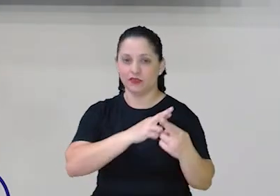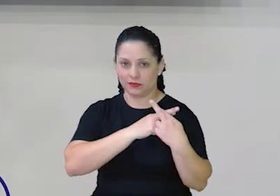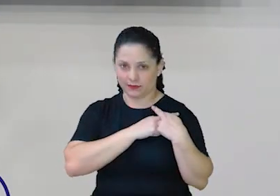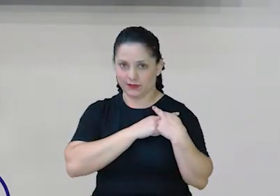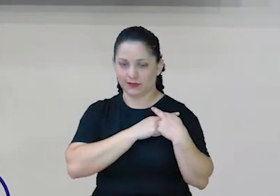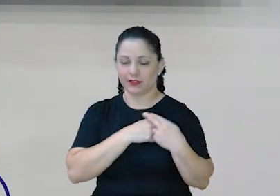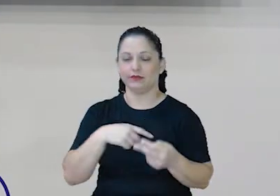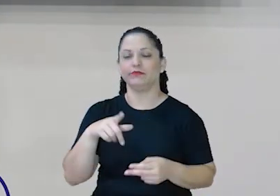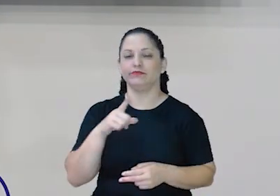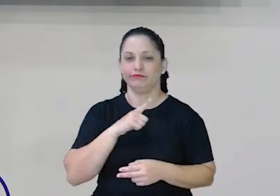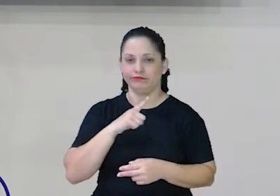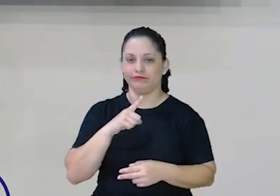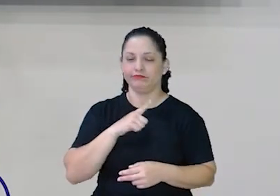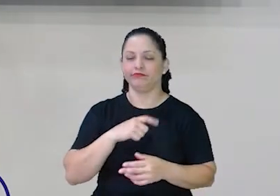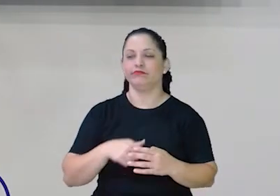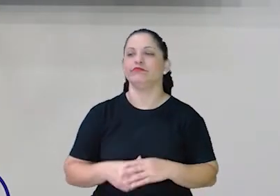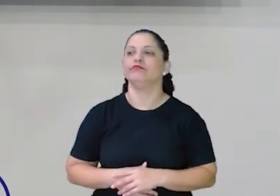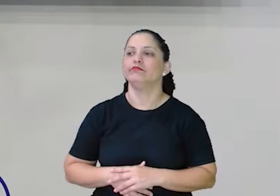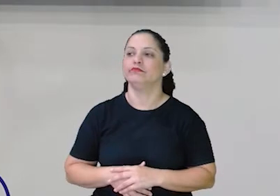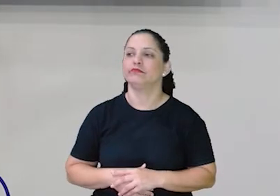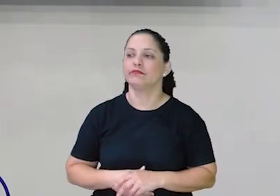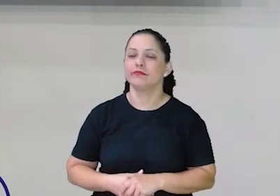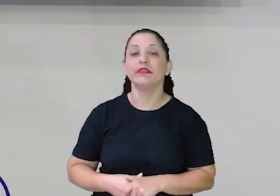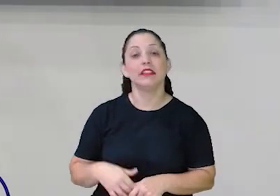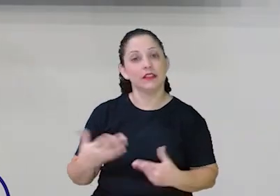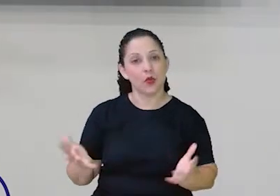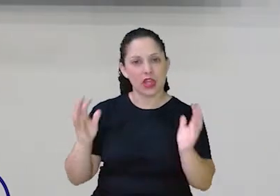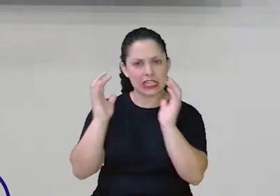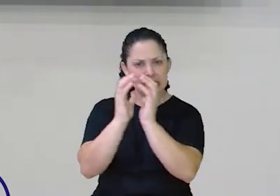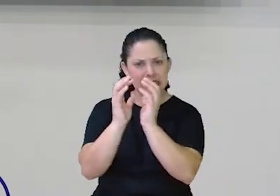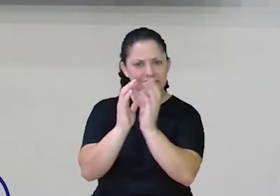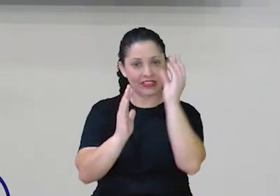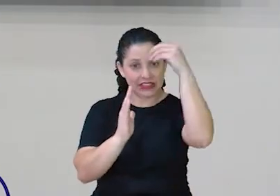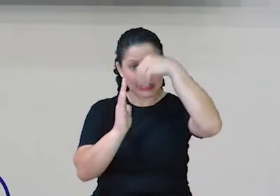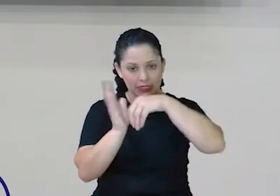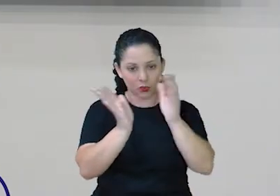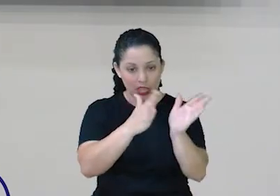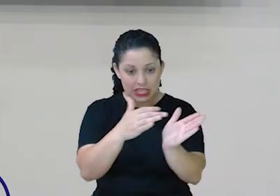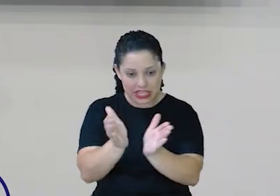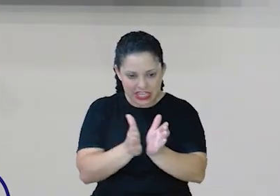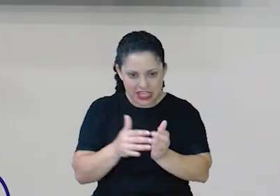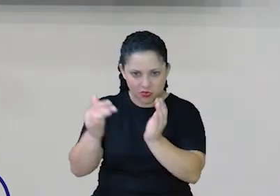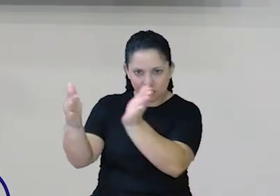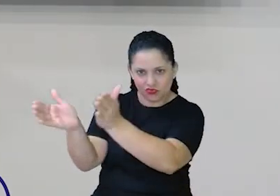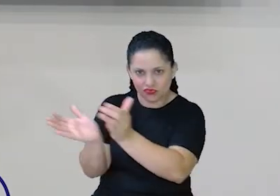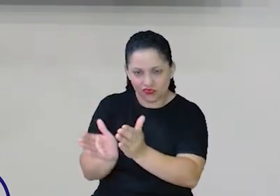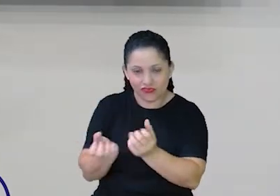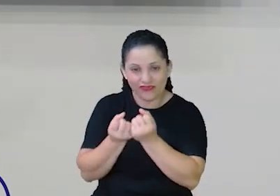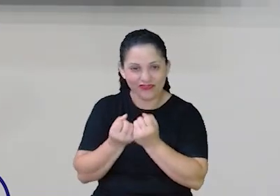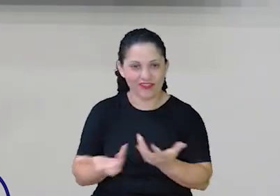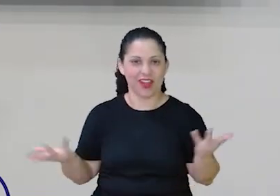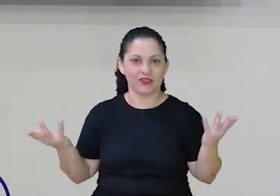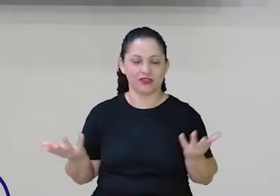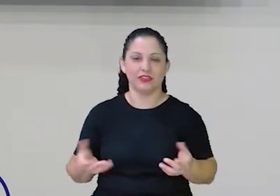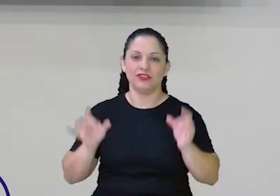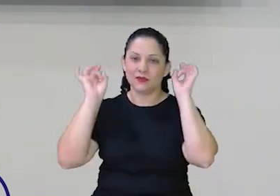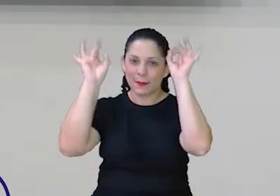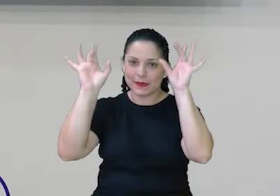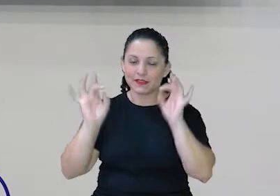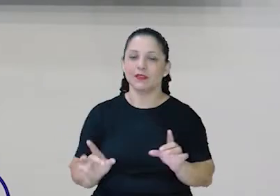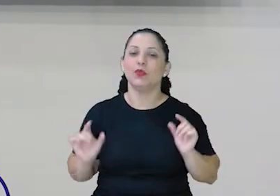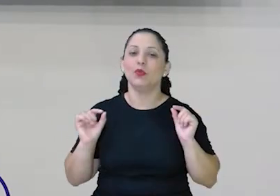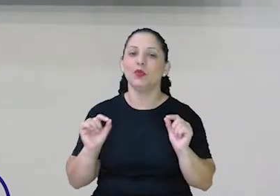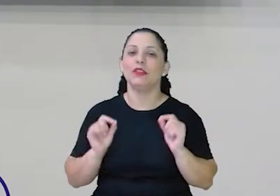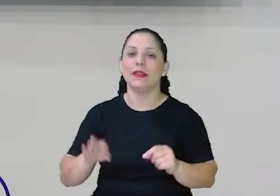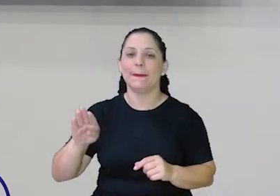isso. Então, aqui dentro a gente vai ver várias bacias, mas as principais que são aqui para a nossa cidade é a de Capibaribe, a